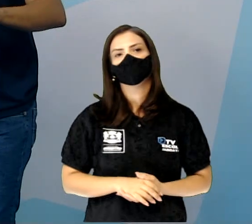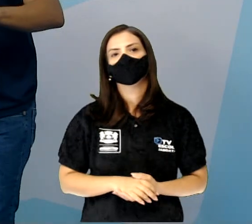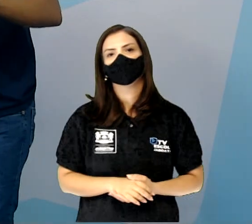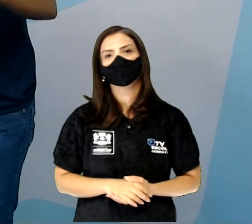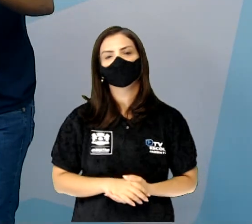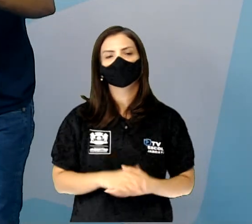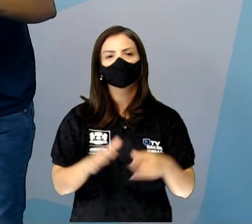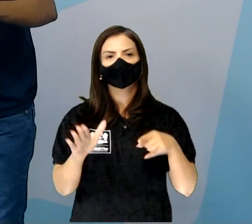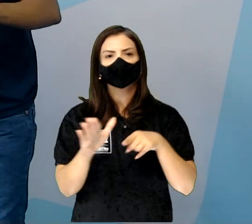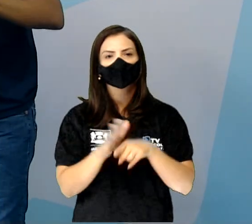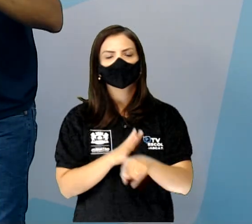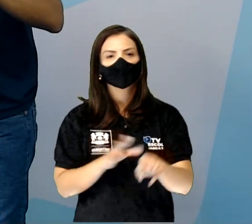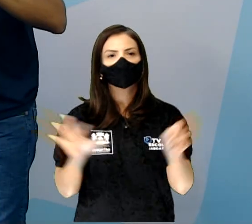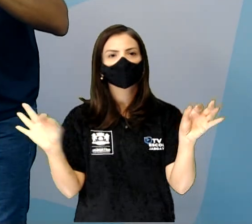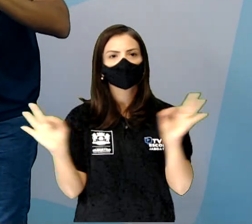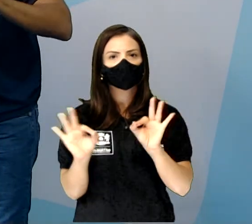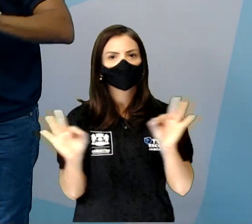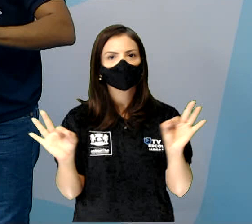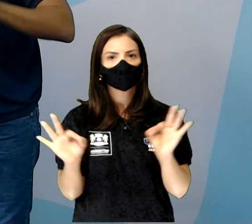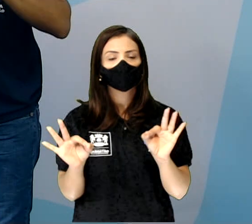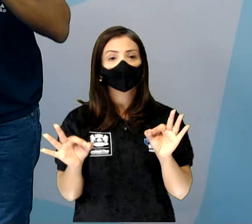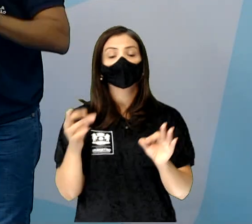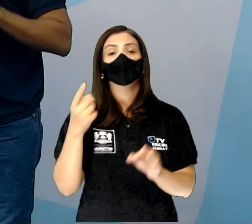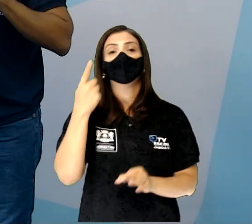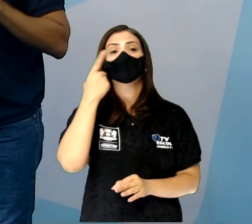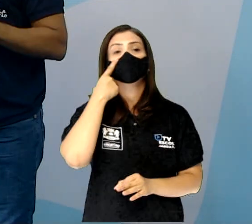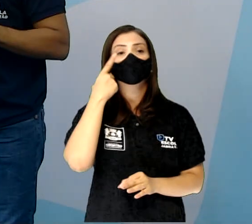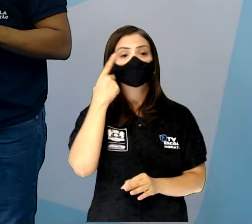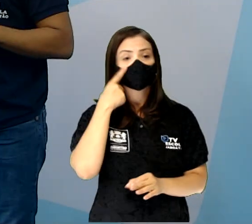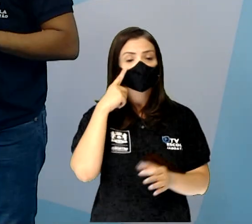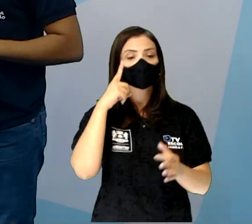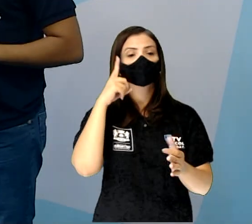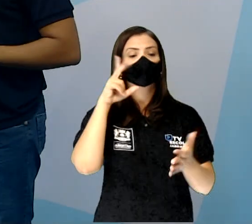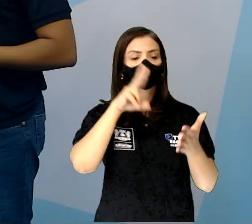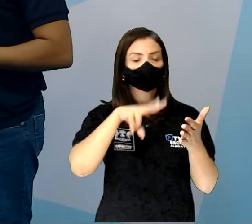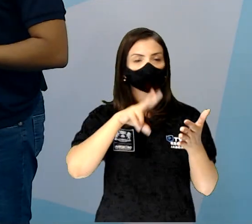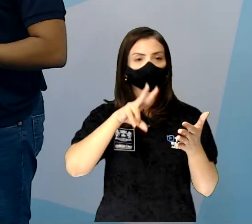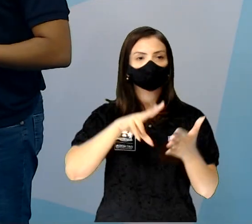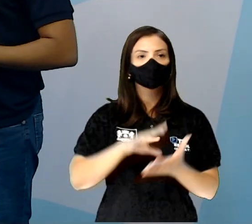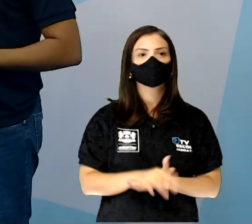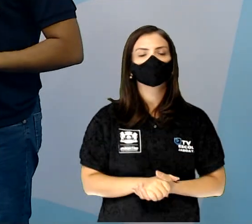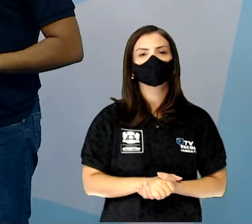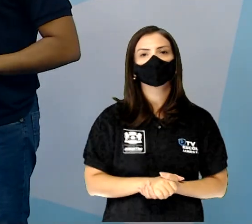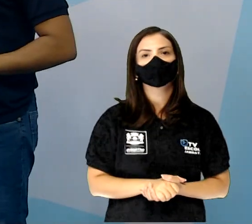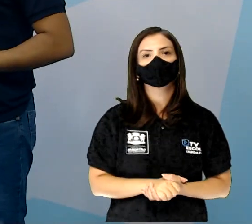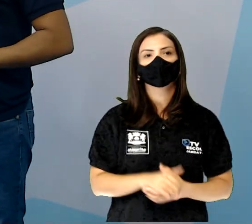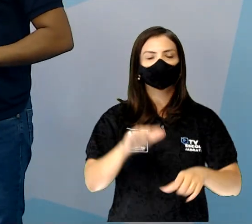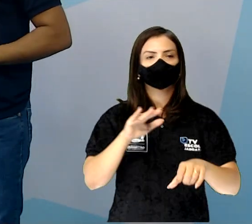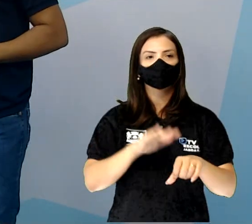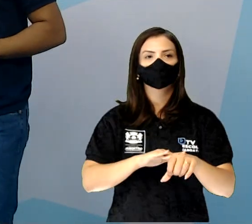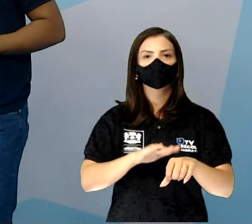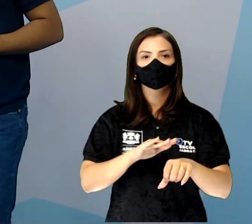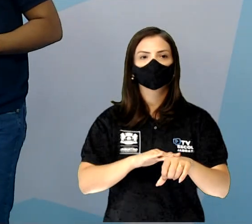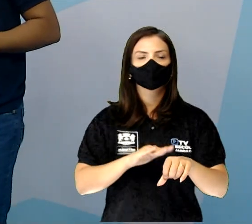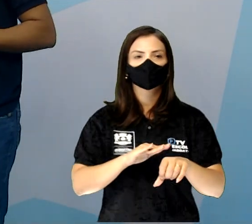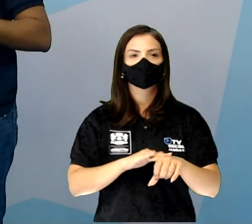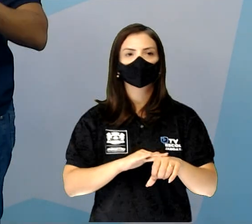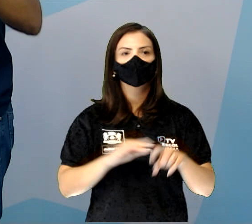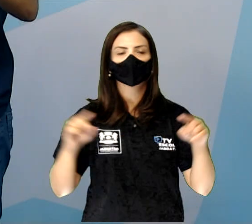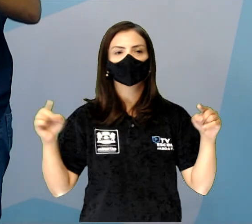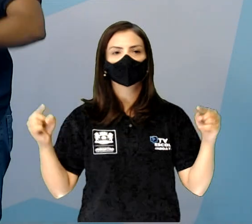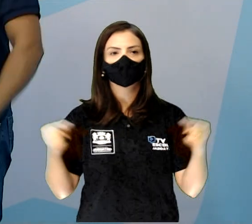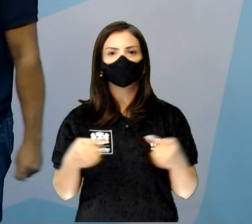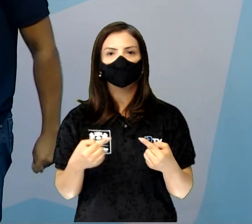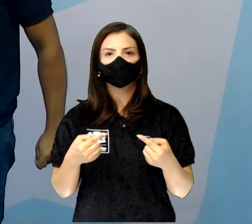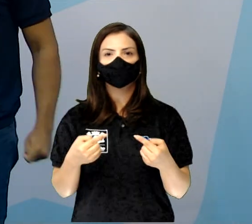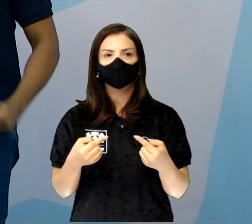uma questão simples, mas uma questão que tem que ter o quê? Cuidado, tá certo? E agora, gente, um